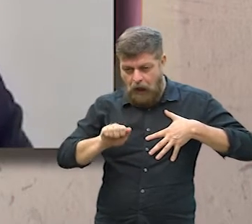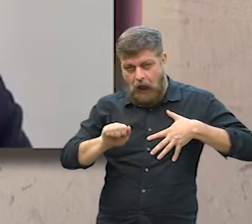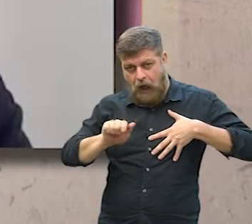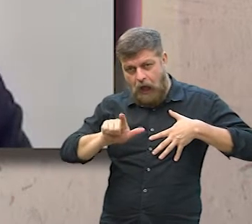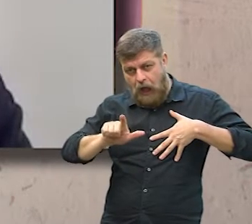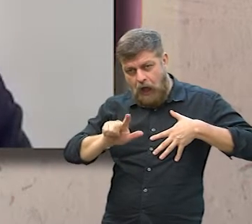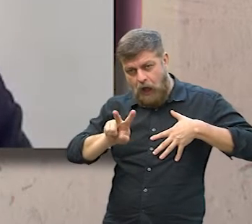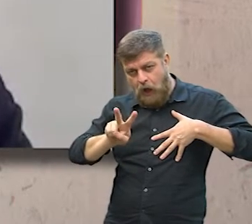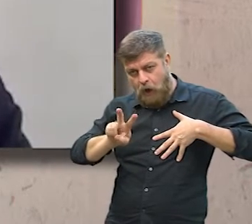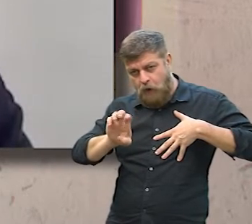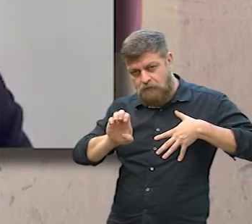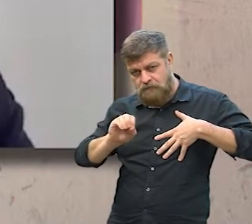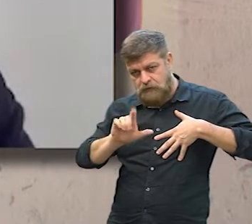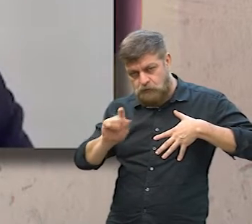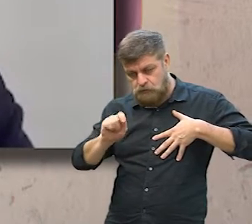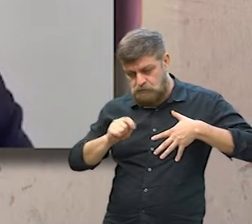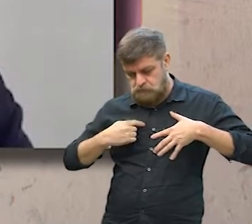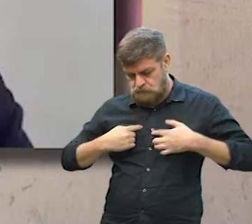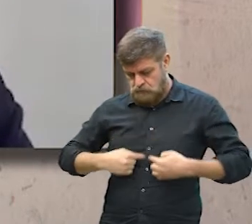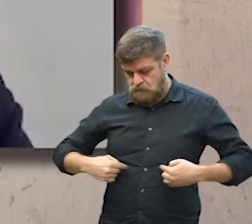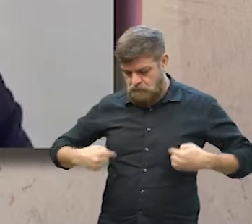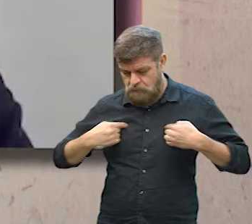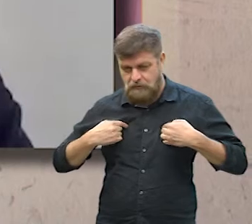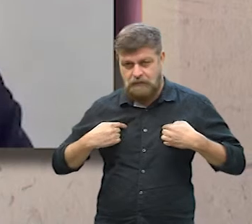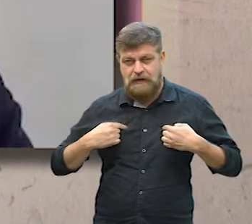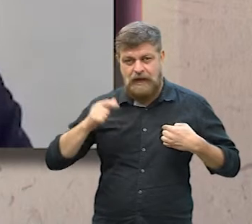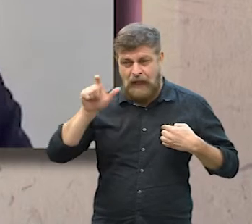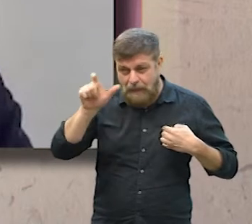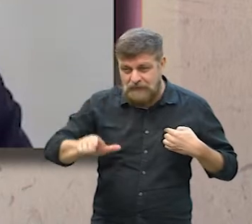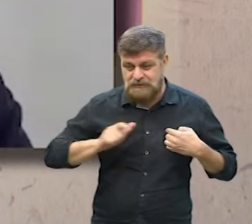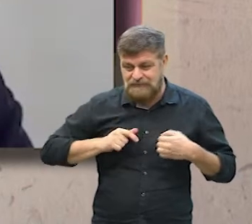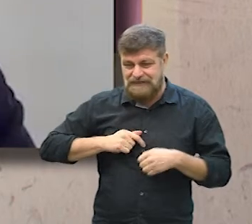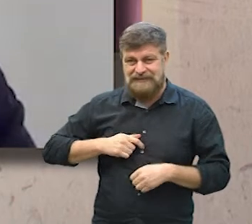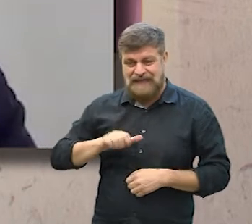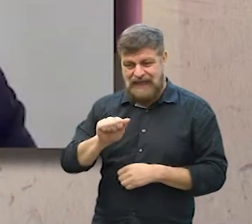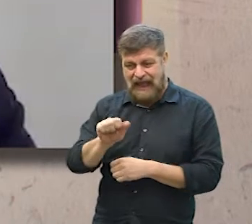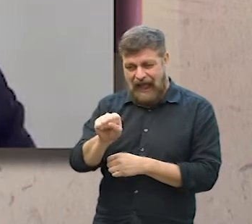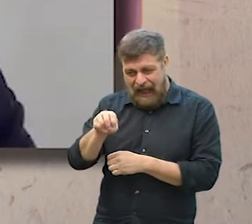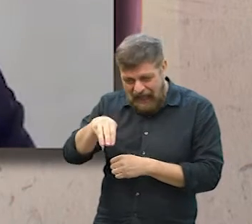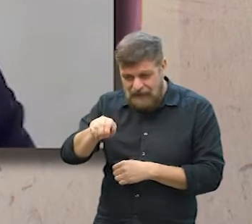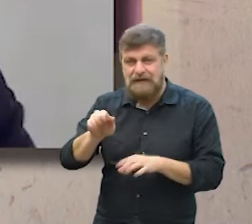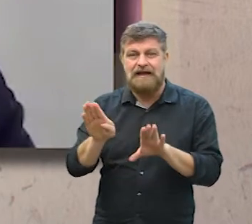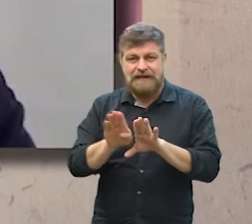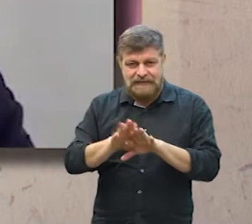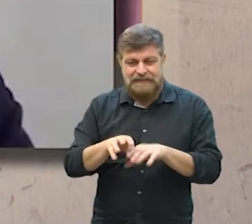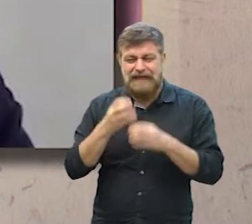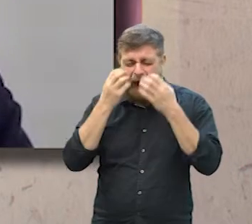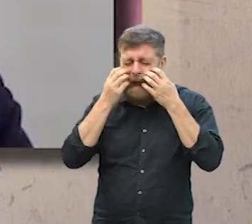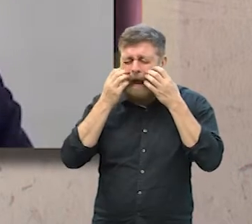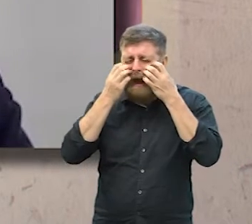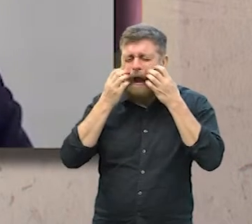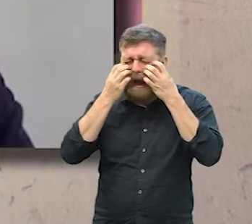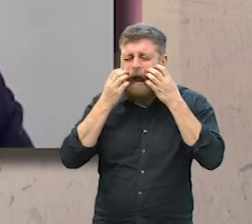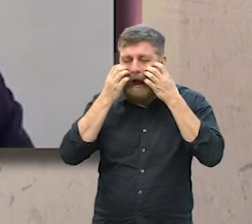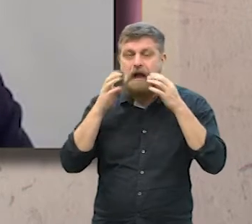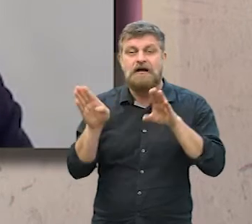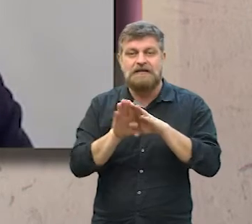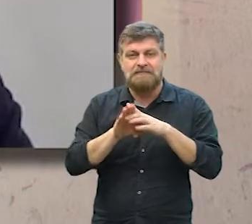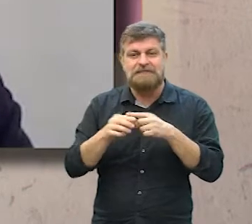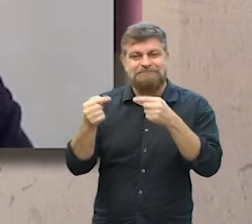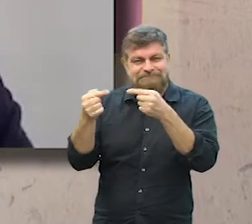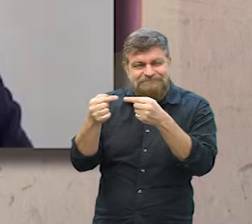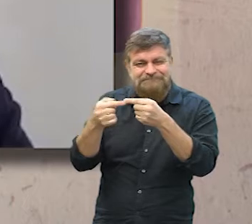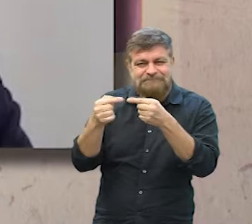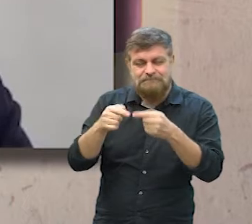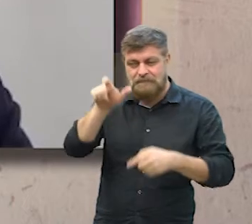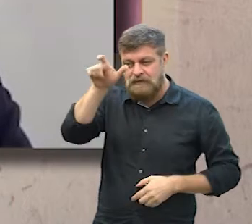Então, é muito raro uma pessoa ter asma e não ter rinite, né? 90% ou mais das pessoas que têm asma têm rinite também. E isso é muito